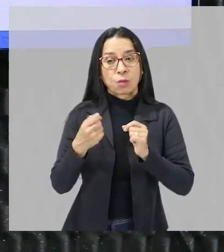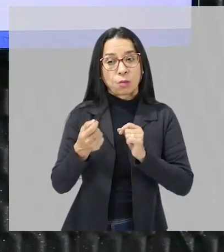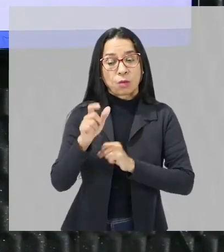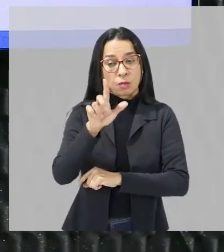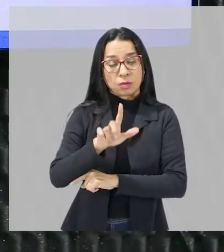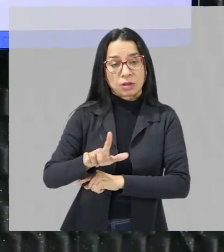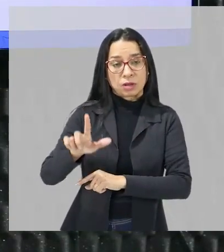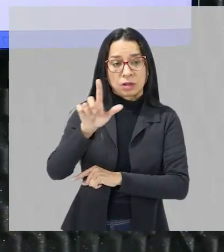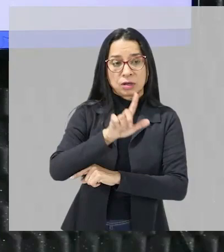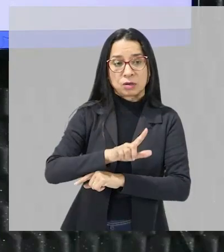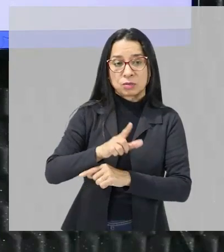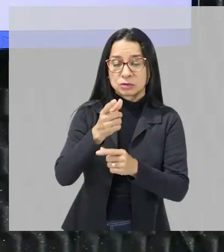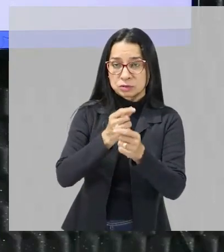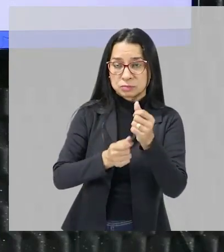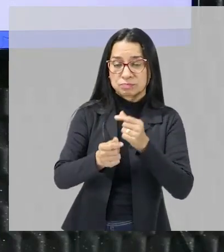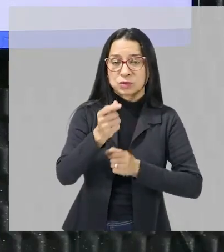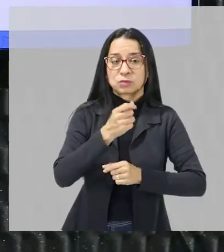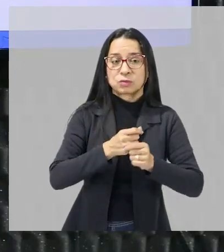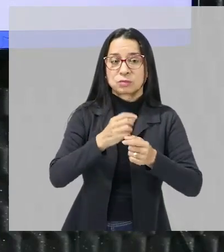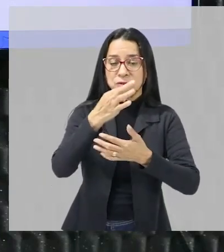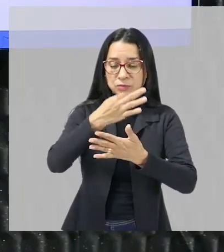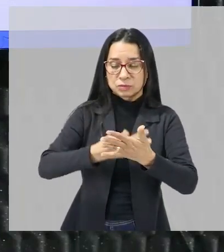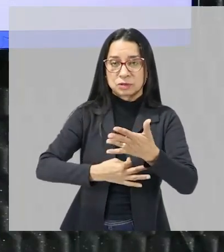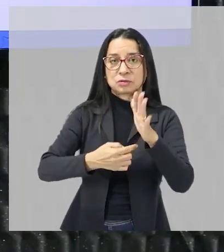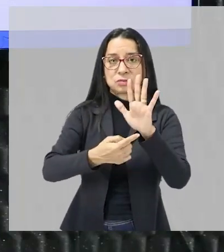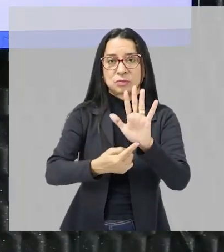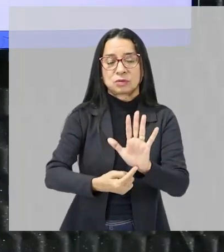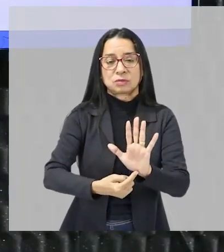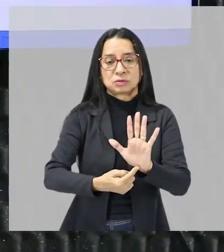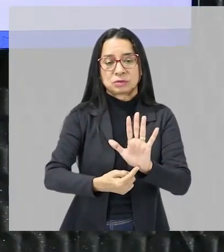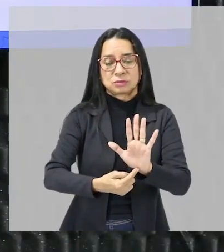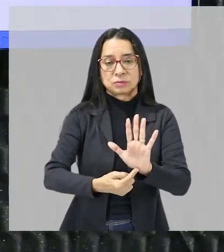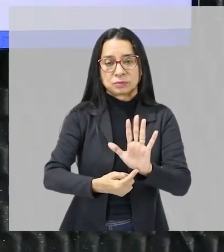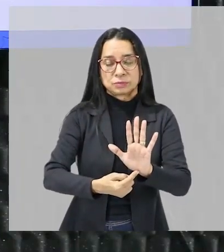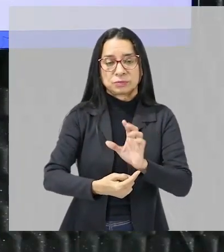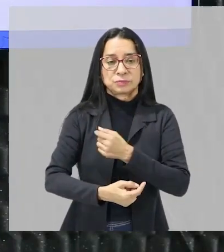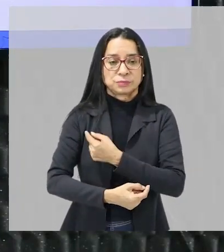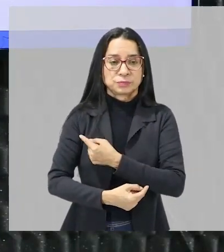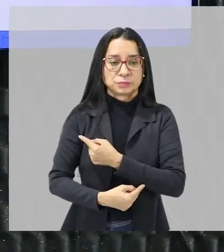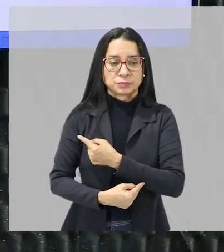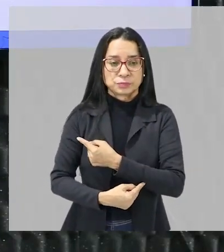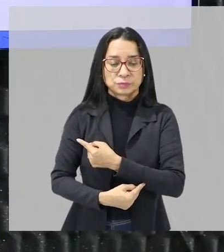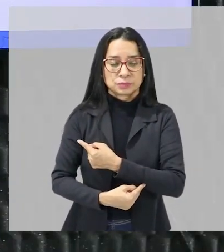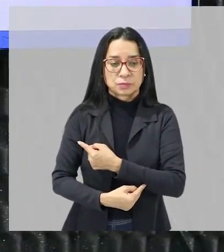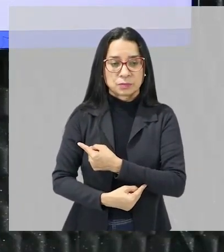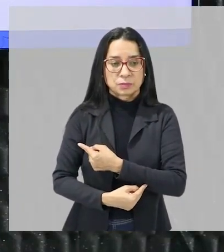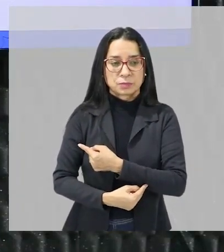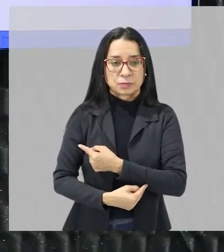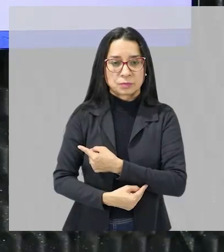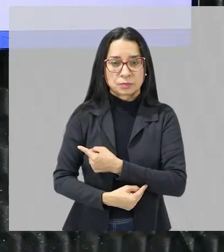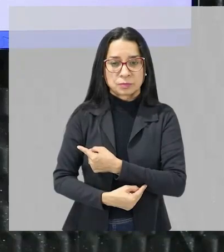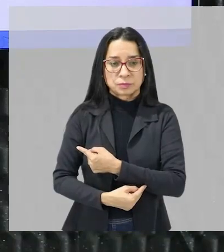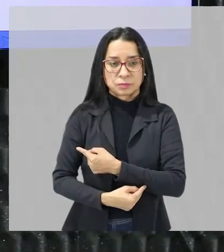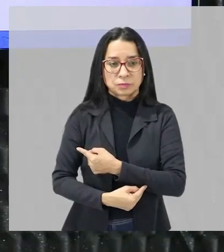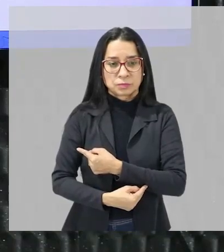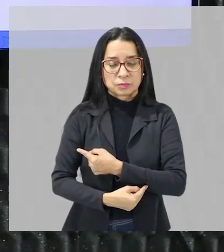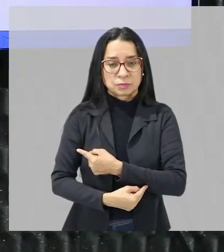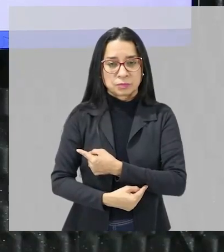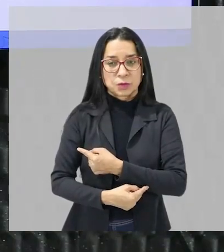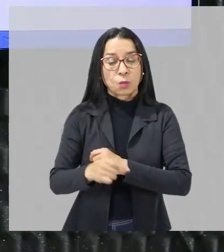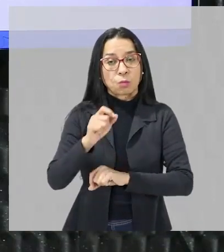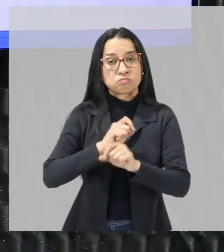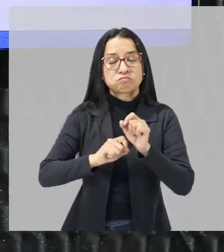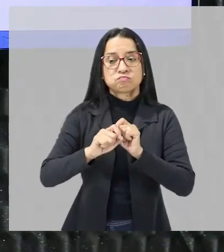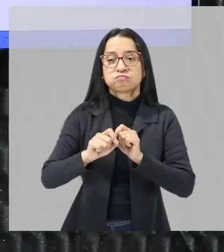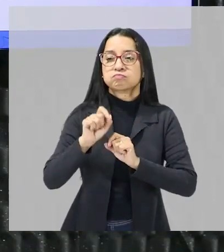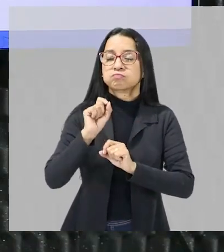econômica do texto? Que a riqueza herdada cresce mais do que a riqueza produzida. Enfraquece o quê? O que que essa lógica